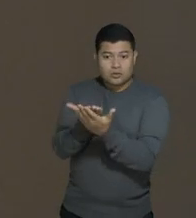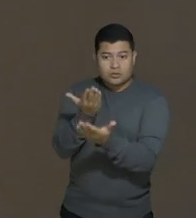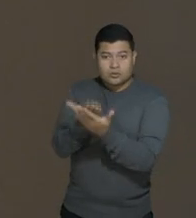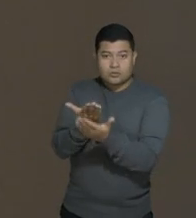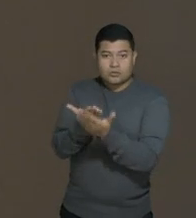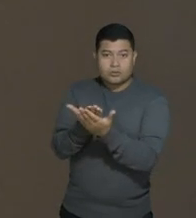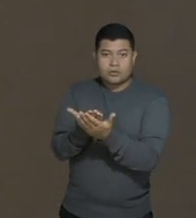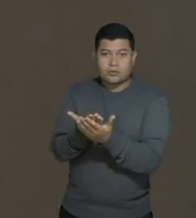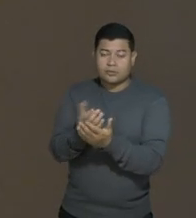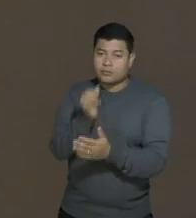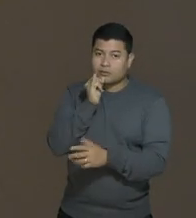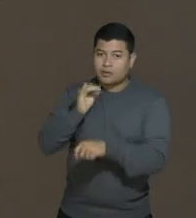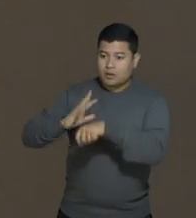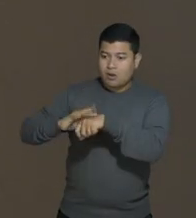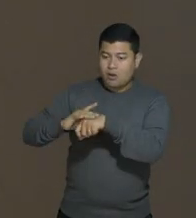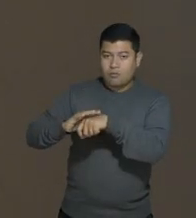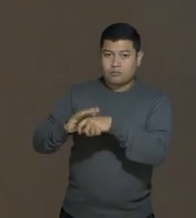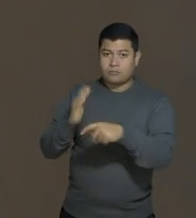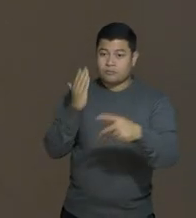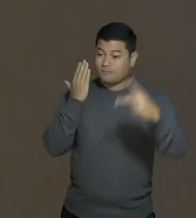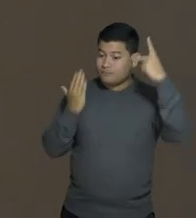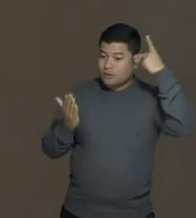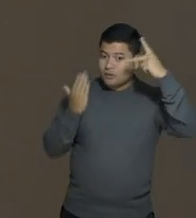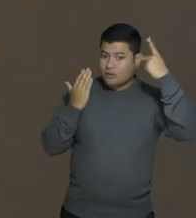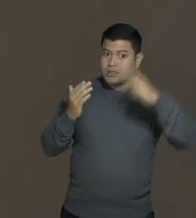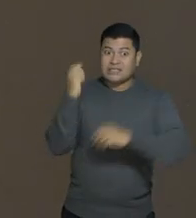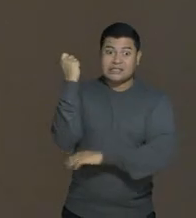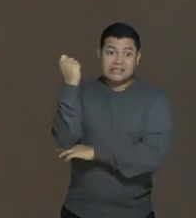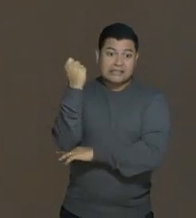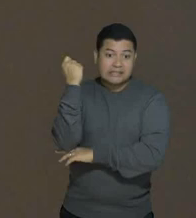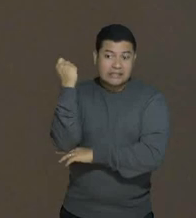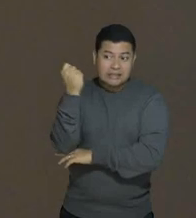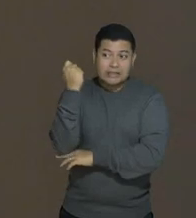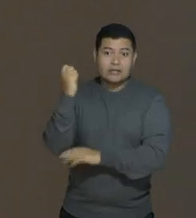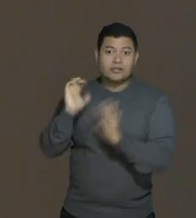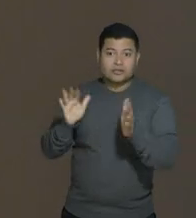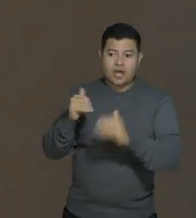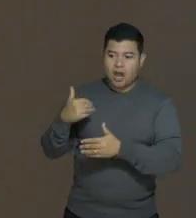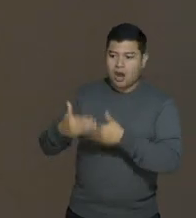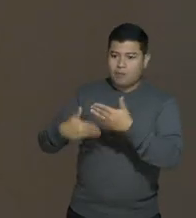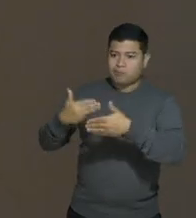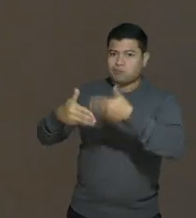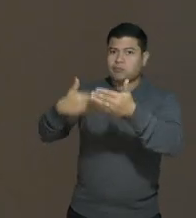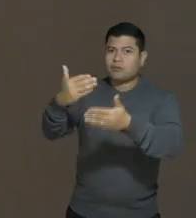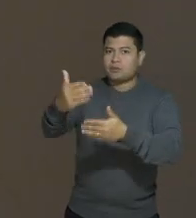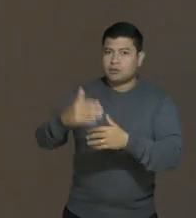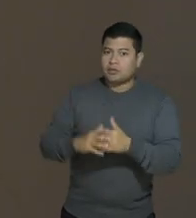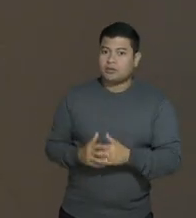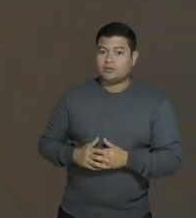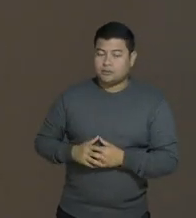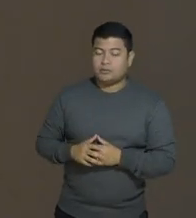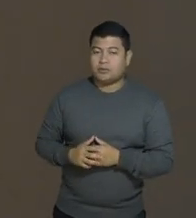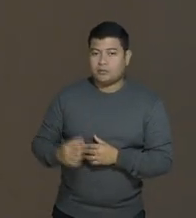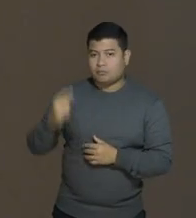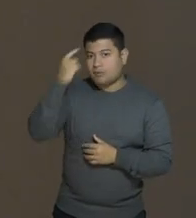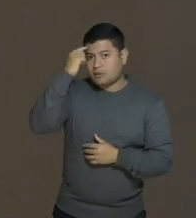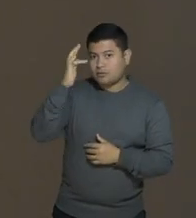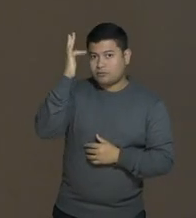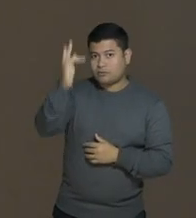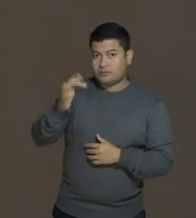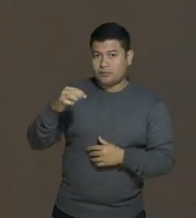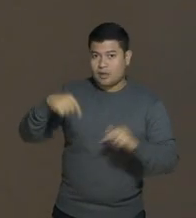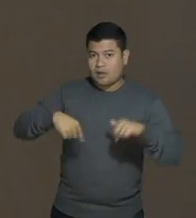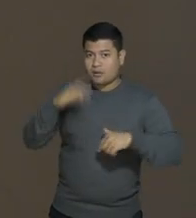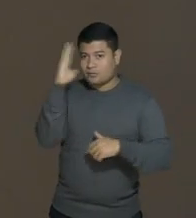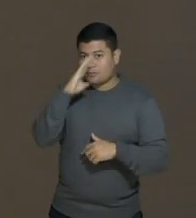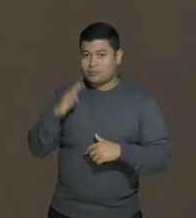das comorbidades psiquiátricas mais graves. Eles já estão numa evolução bem lá na frente. Enquanto nós, no Brasil, às vezes, tem muita